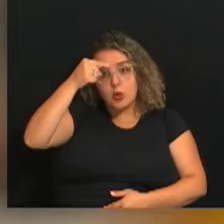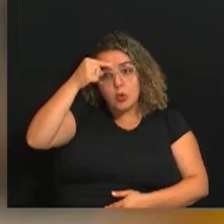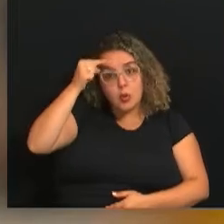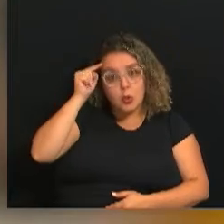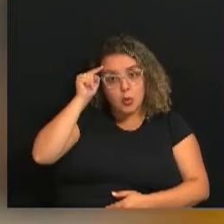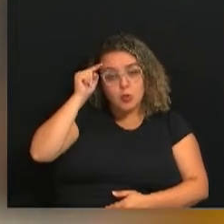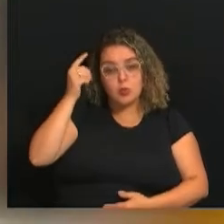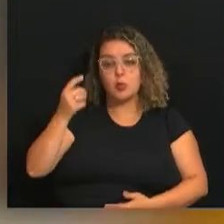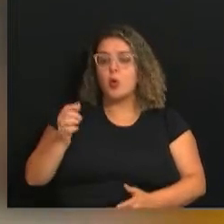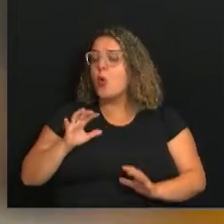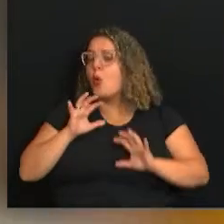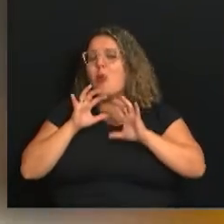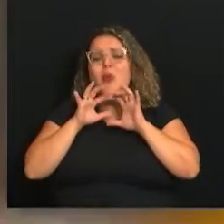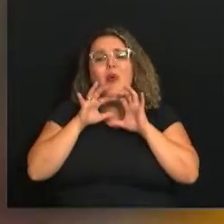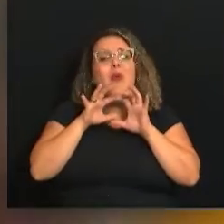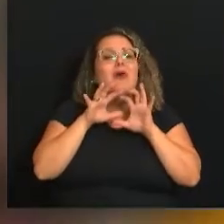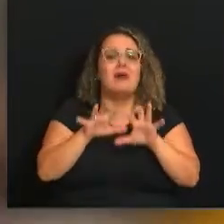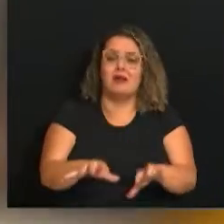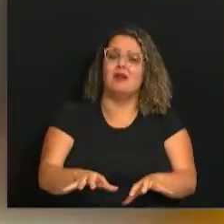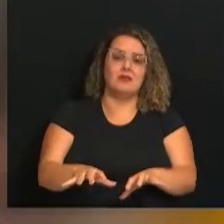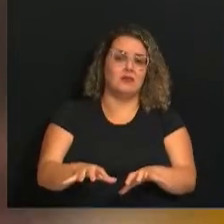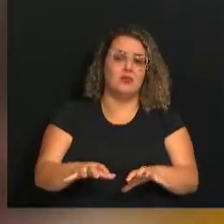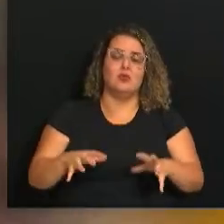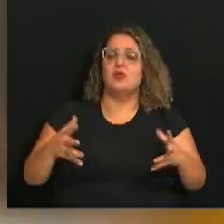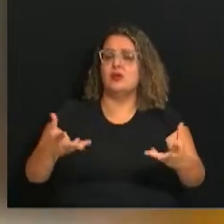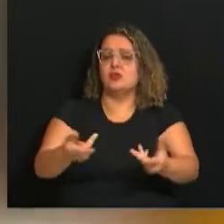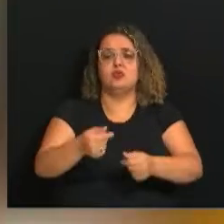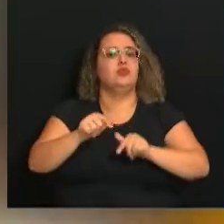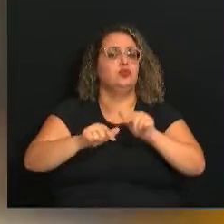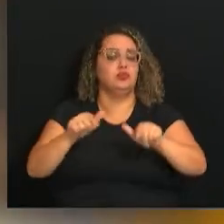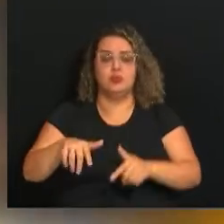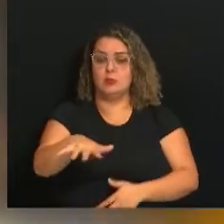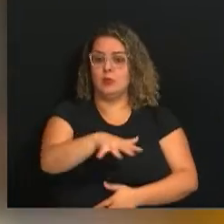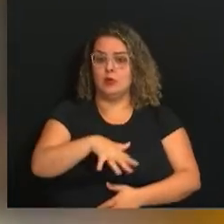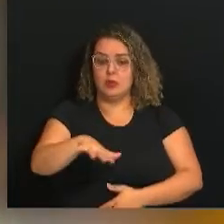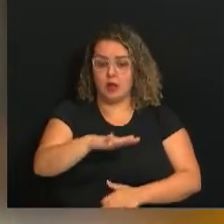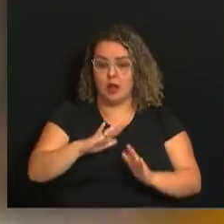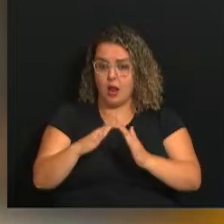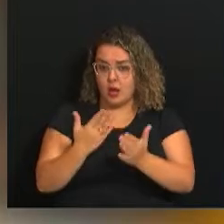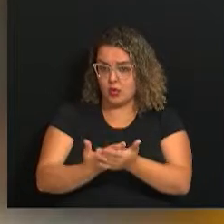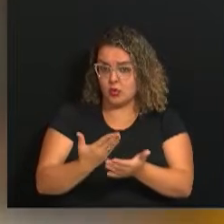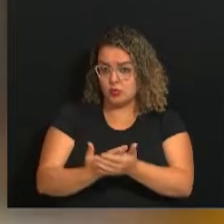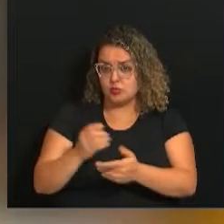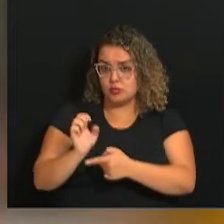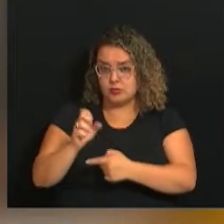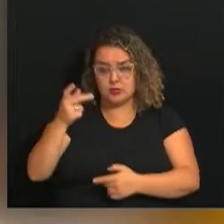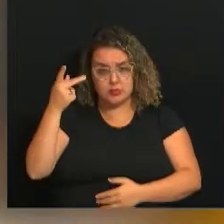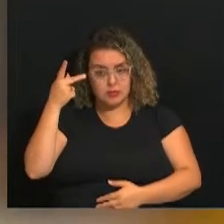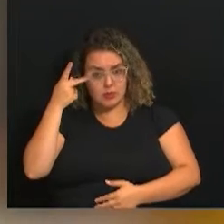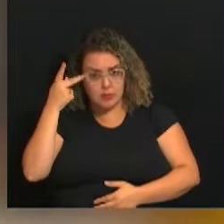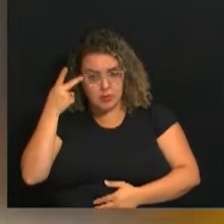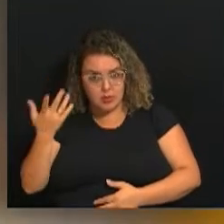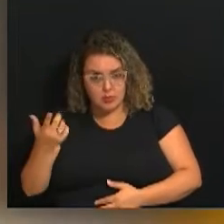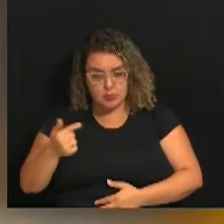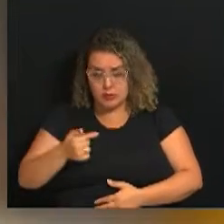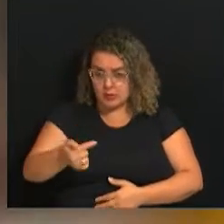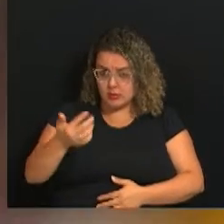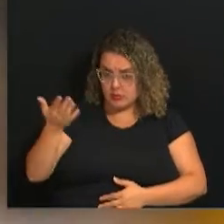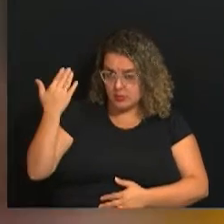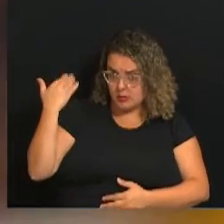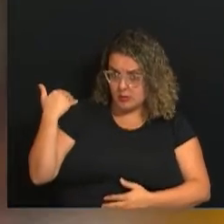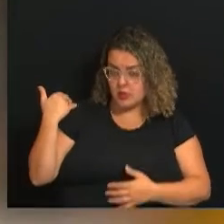da Farmadic, que apela ao presidente da Alesp, a Assembleia Legislativa do Estado de São Paulo, Carlão Pignatari, para